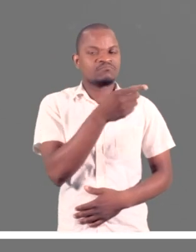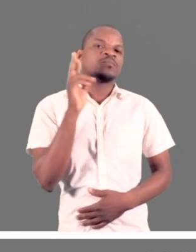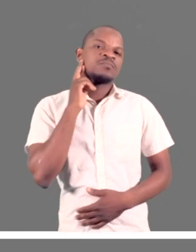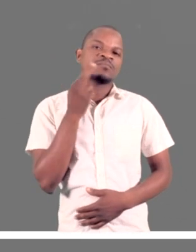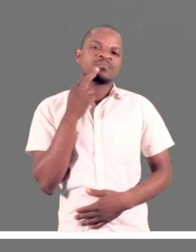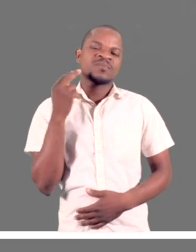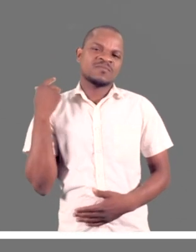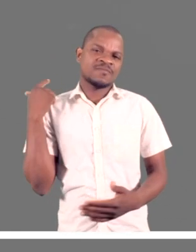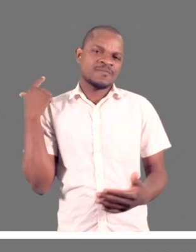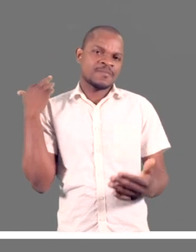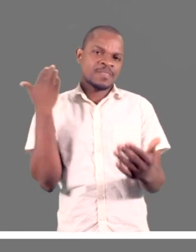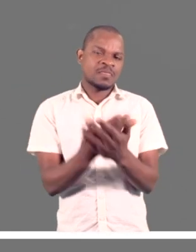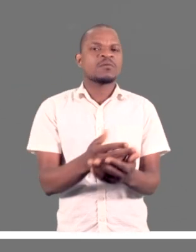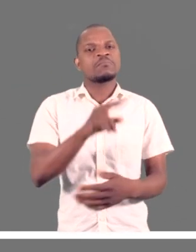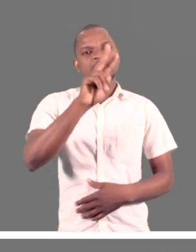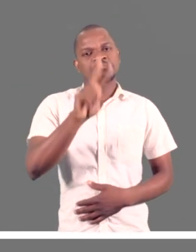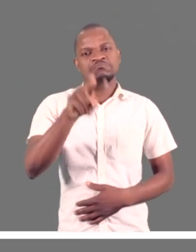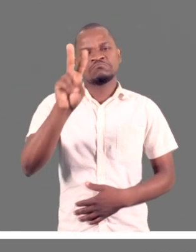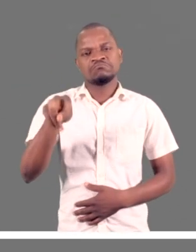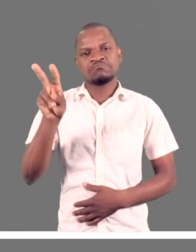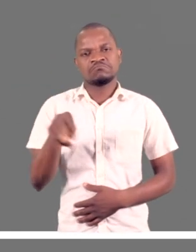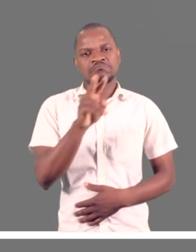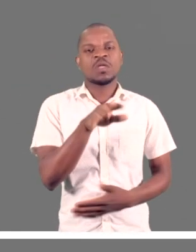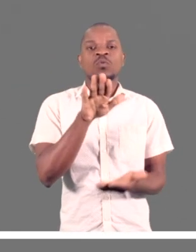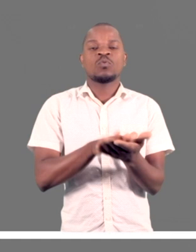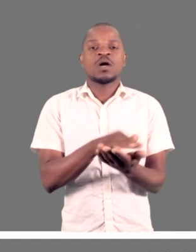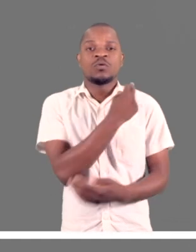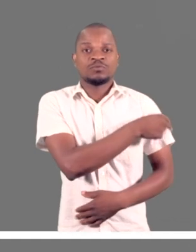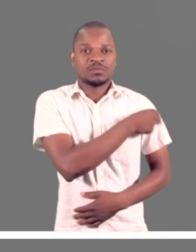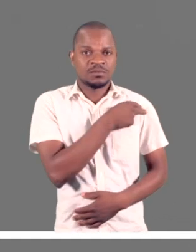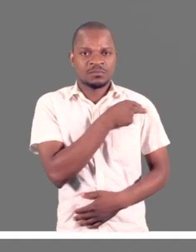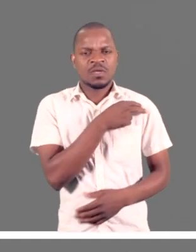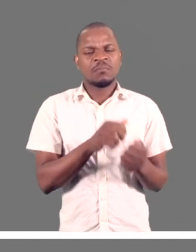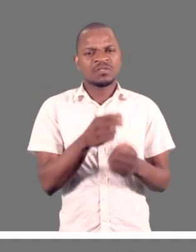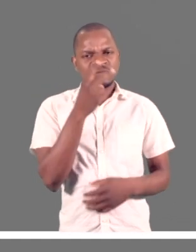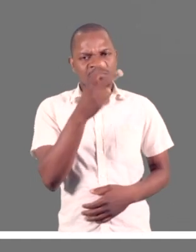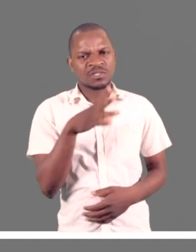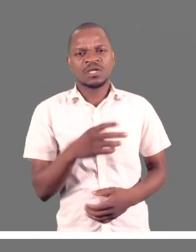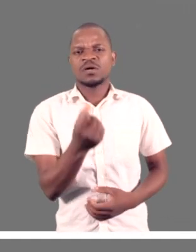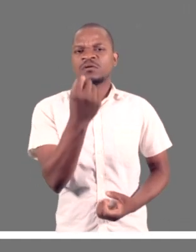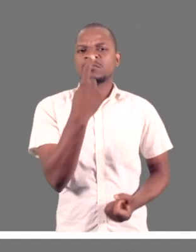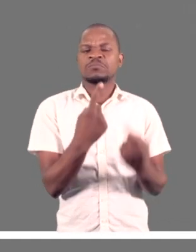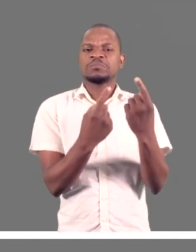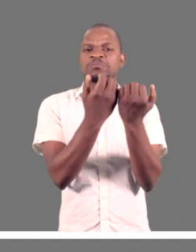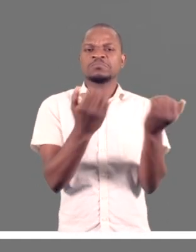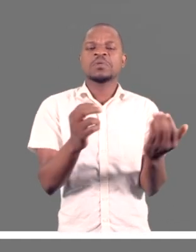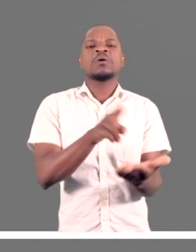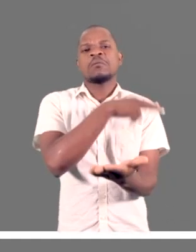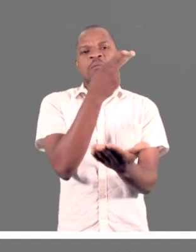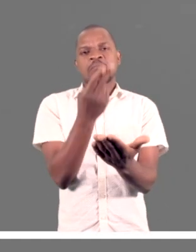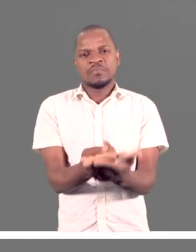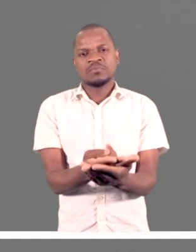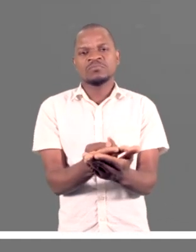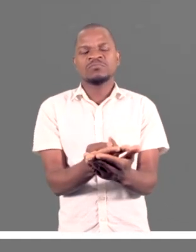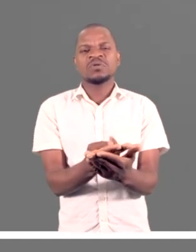vínhamos visitar agora não conhecia crescendo fazer o culto de domingo dizemos que há crianças que ficam muito tempo aqui